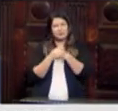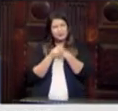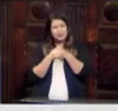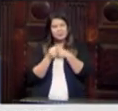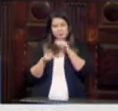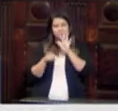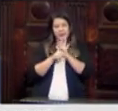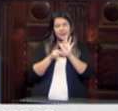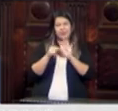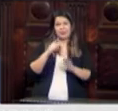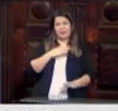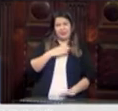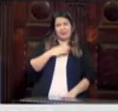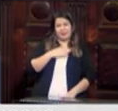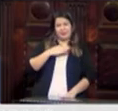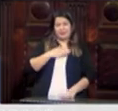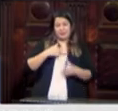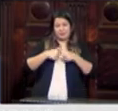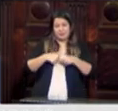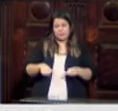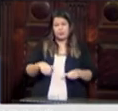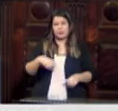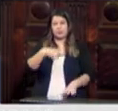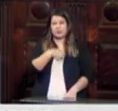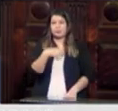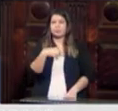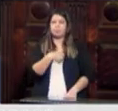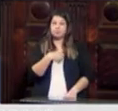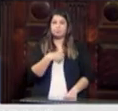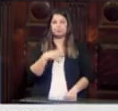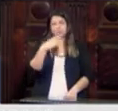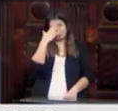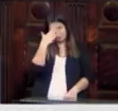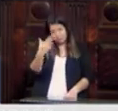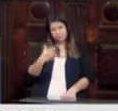pertencimento àquela determinada região. Muito obrigado, senhor presidente.